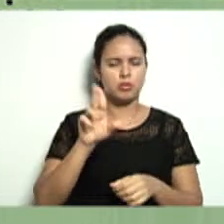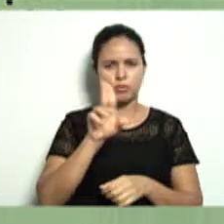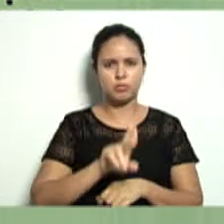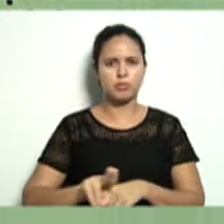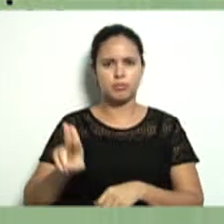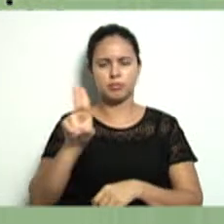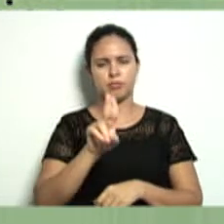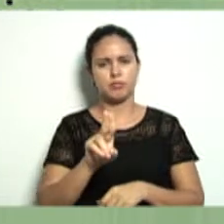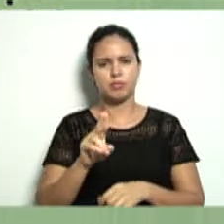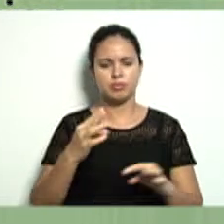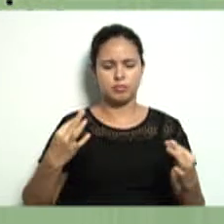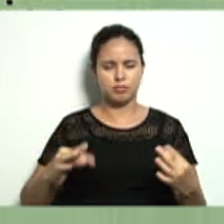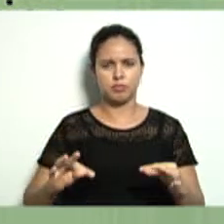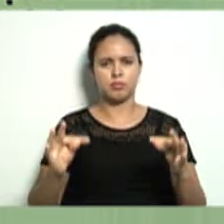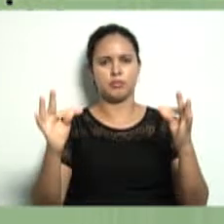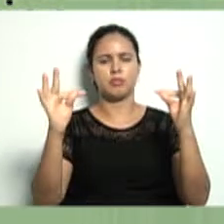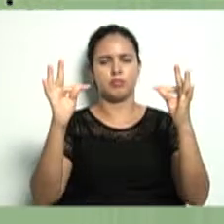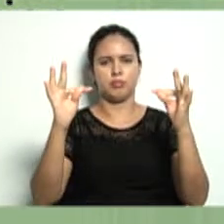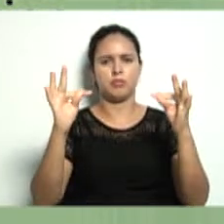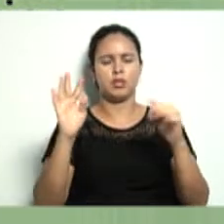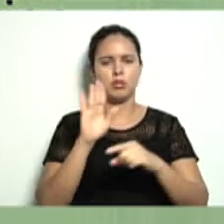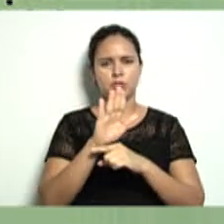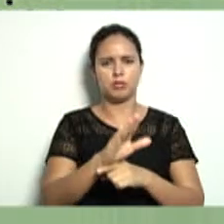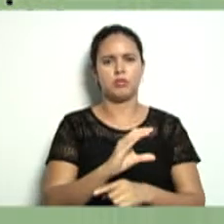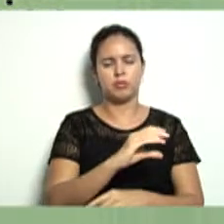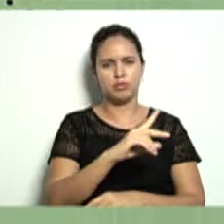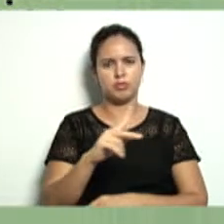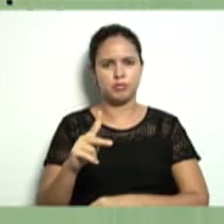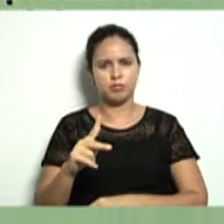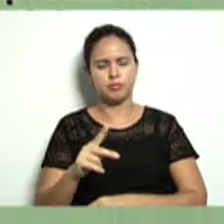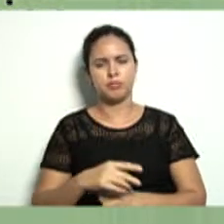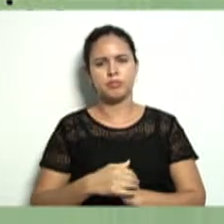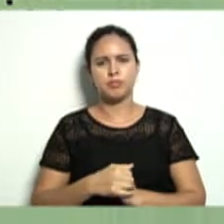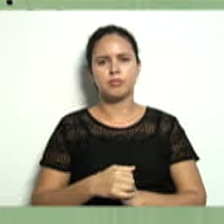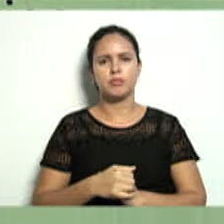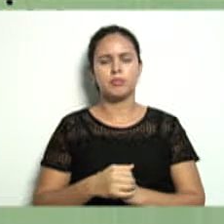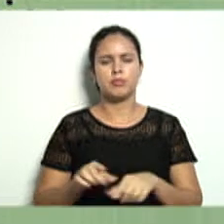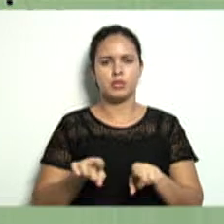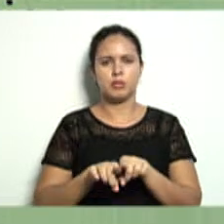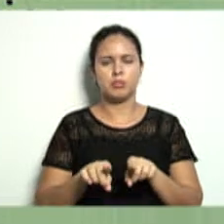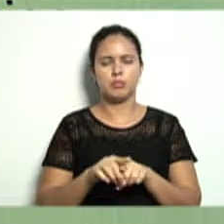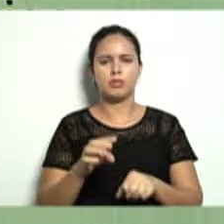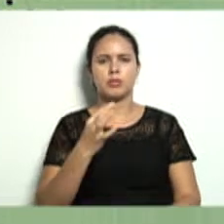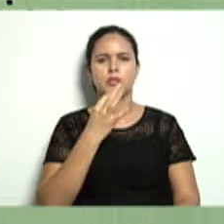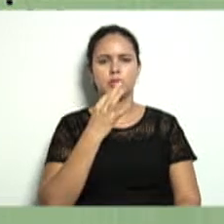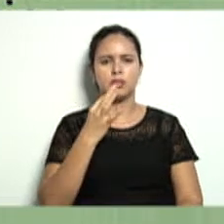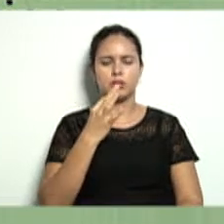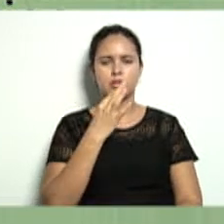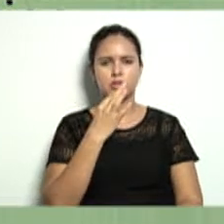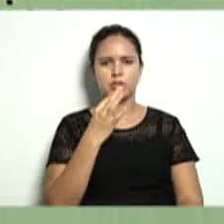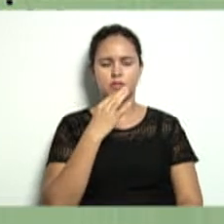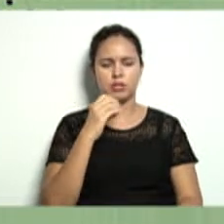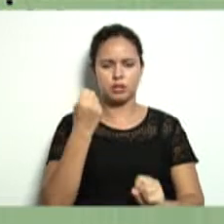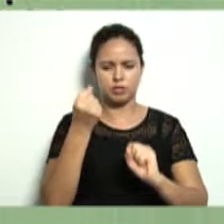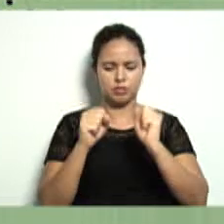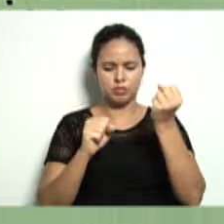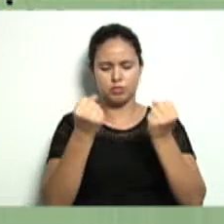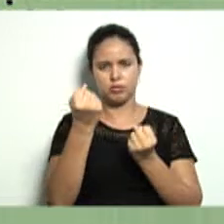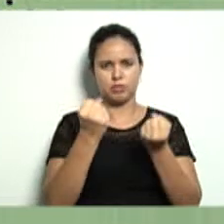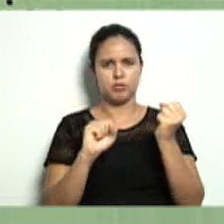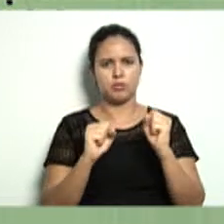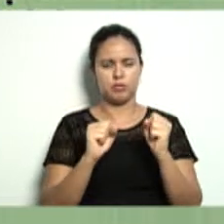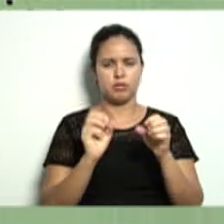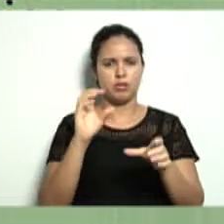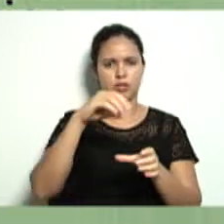impulsionar o sucesso da empresa. Letra B, conhecimento, conhecer a indústria onde a empresa está inserida